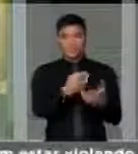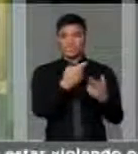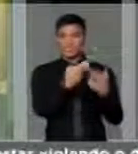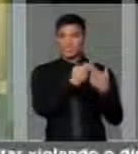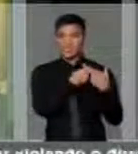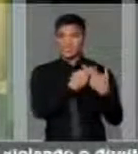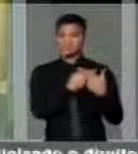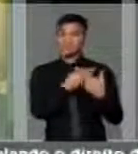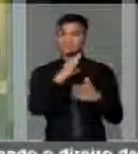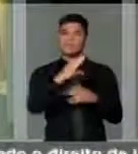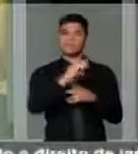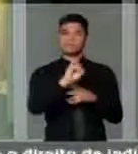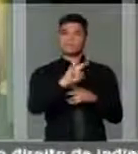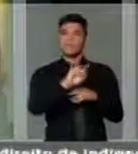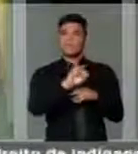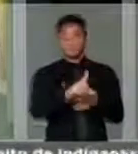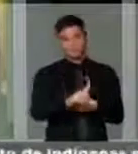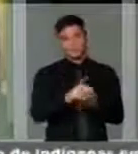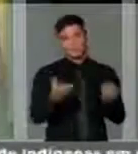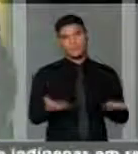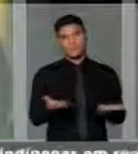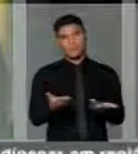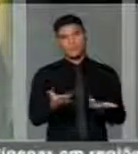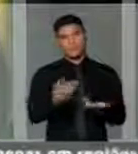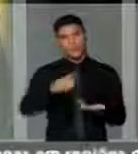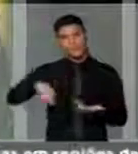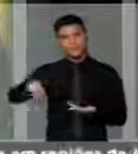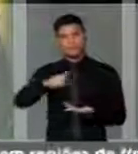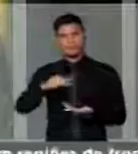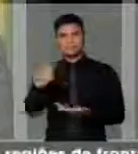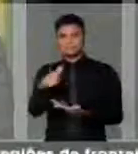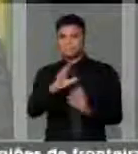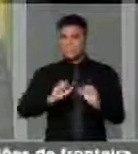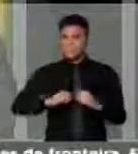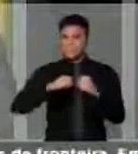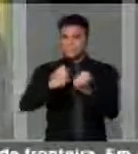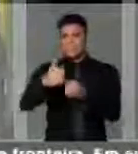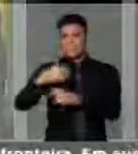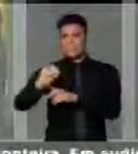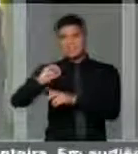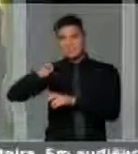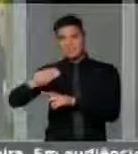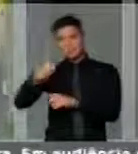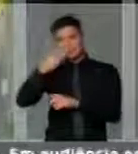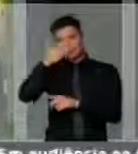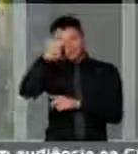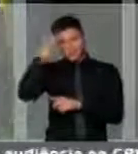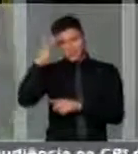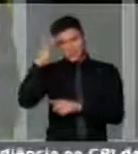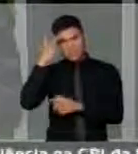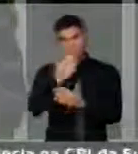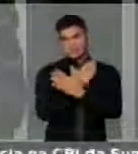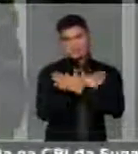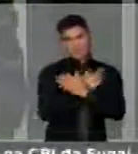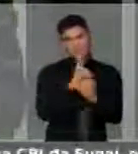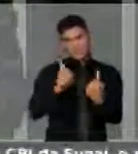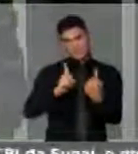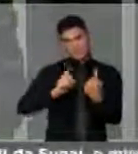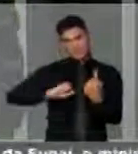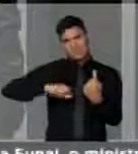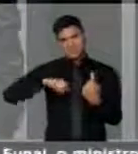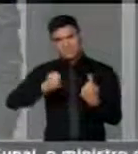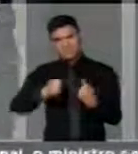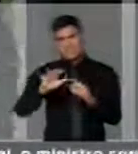me perdoem, mas não é. Vocês não estão defendendo 10 milhões de empregados. Vocês não estão defendendo 1,5 milhão